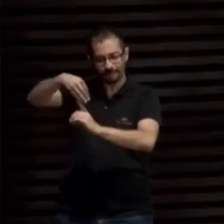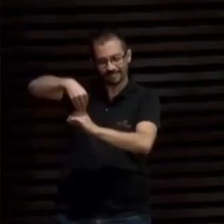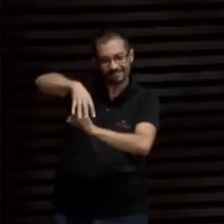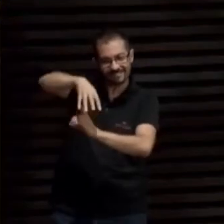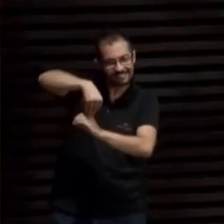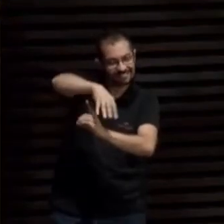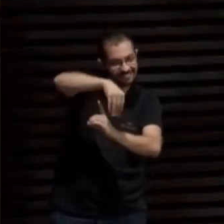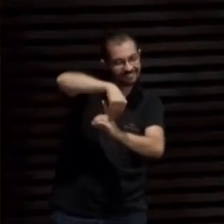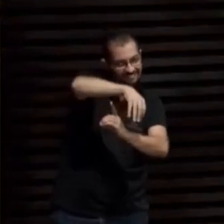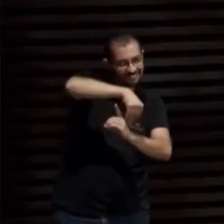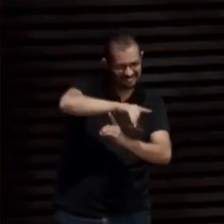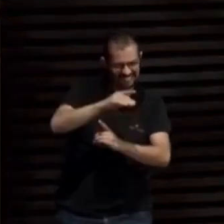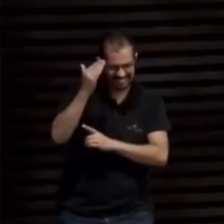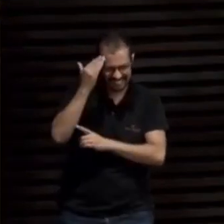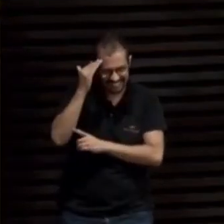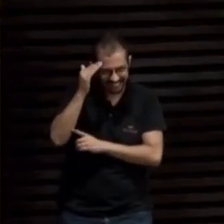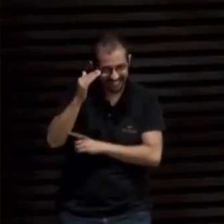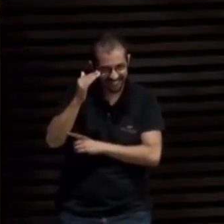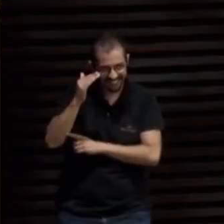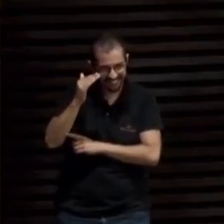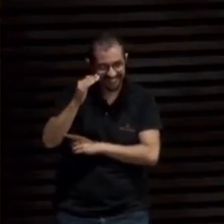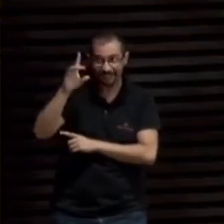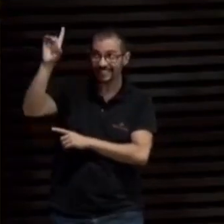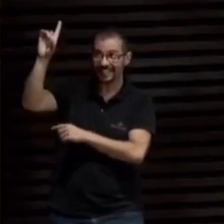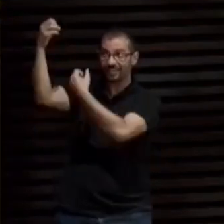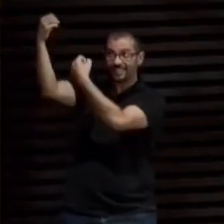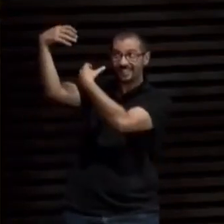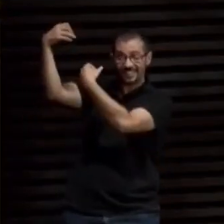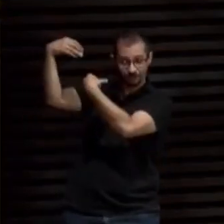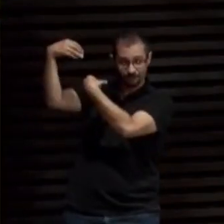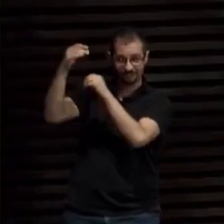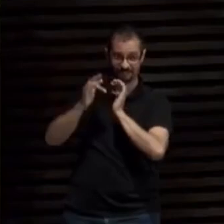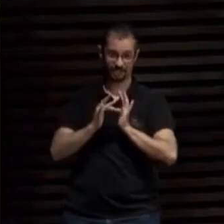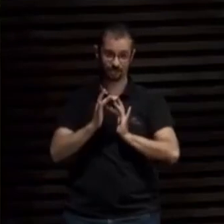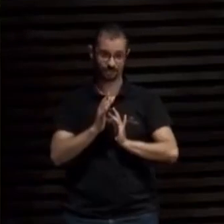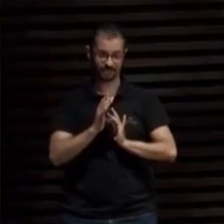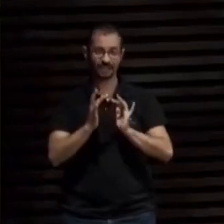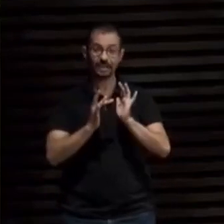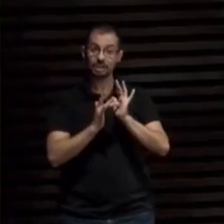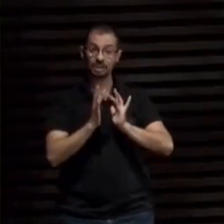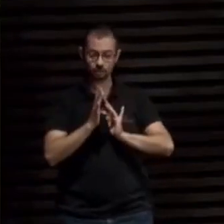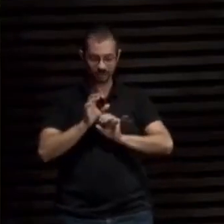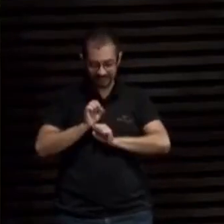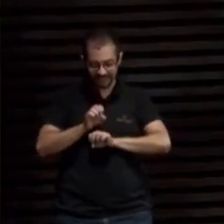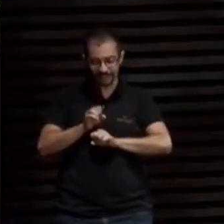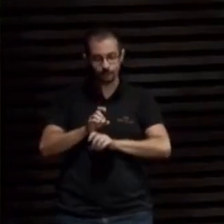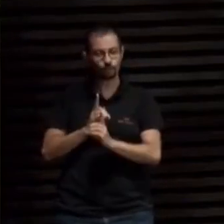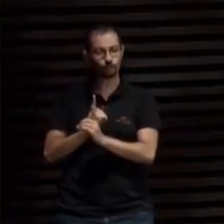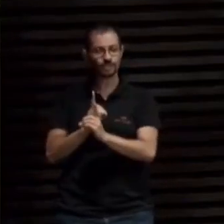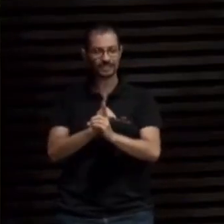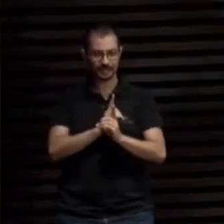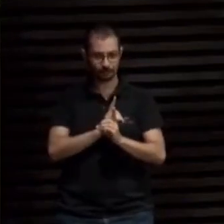Eles não têm palavras próprias. Eles têm as palavras que eu transmiti, que